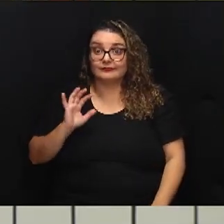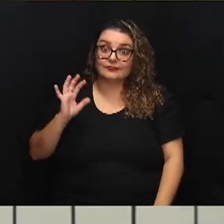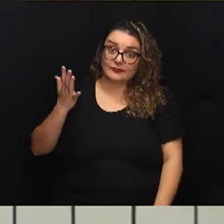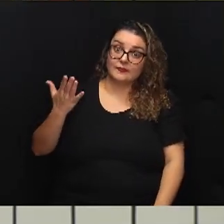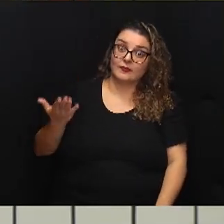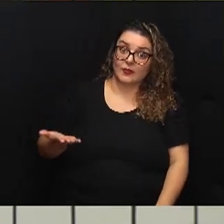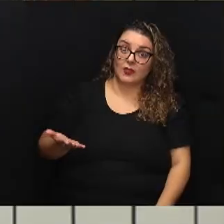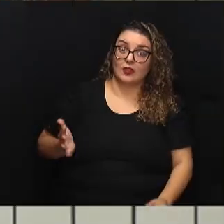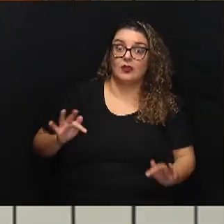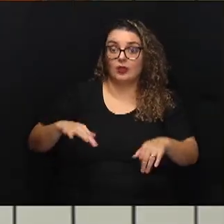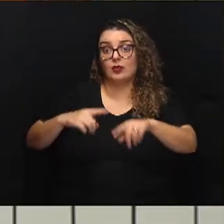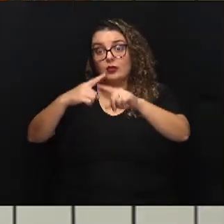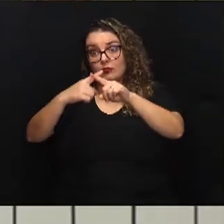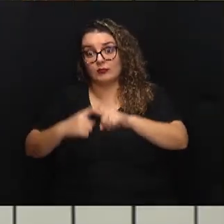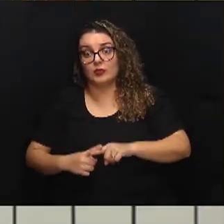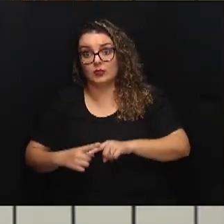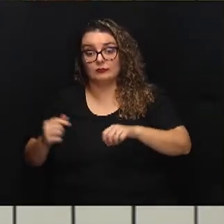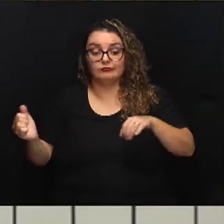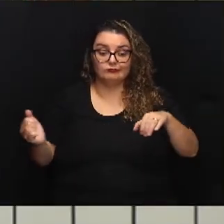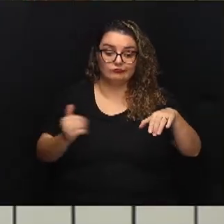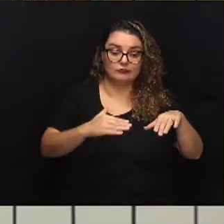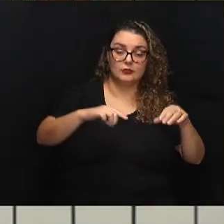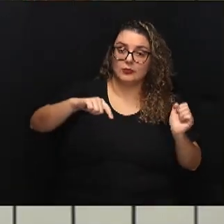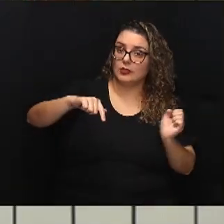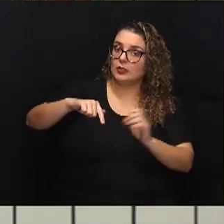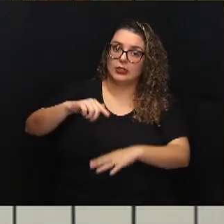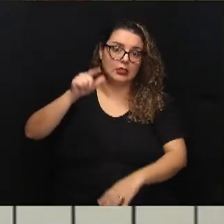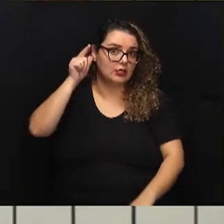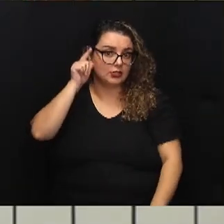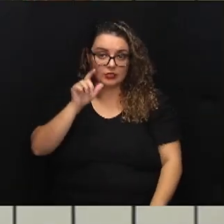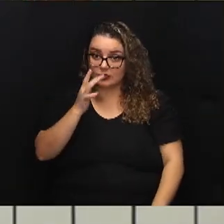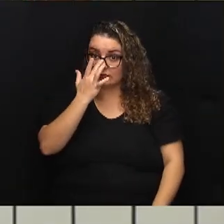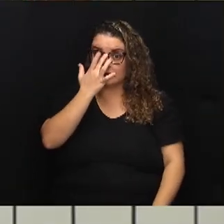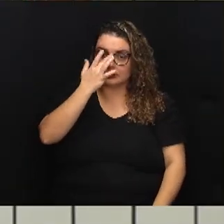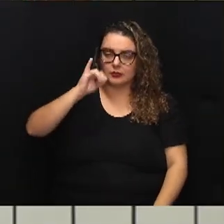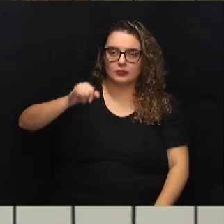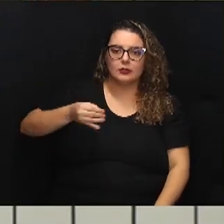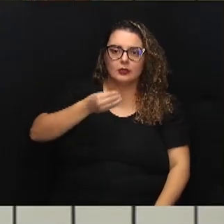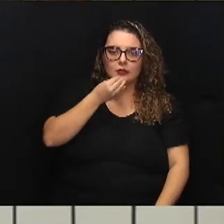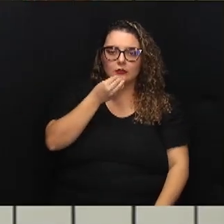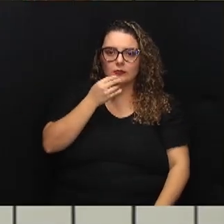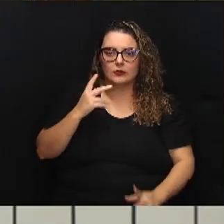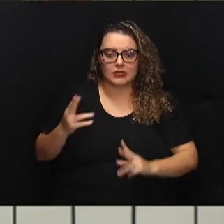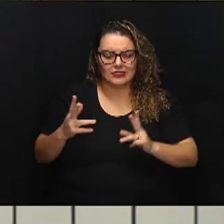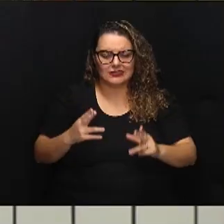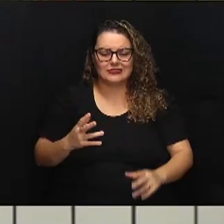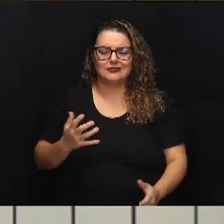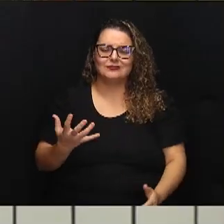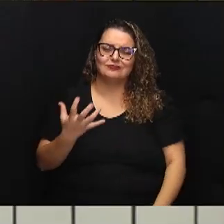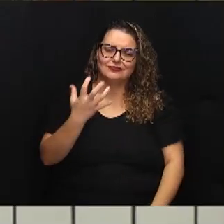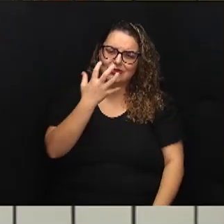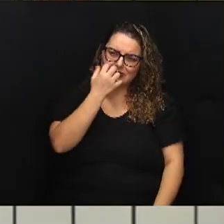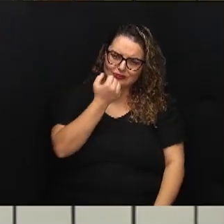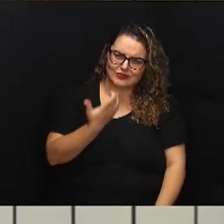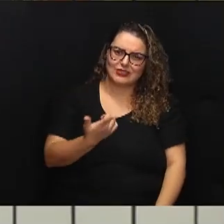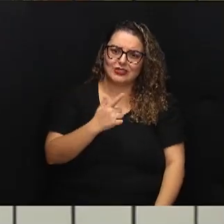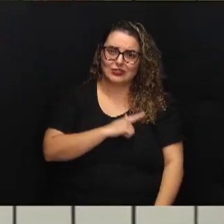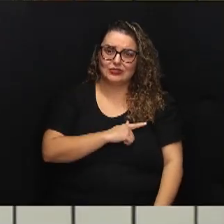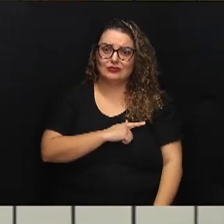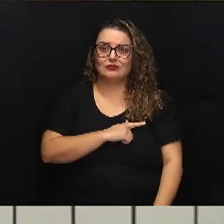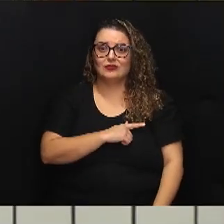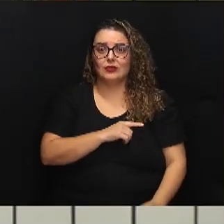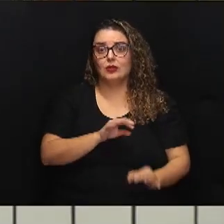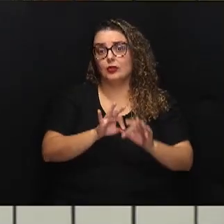surgiram, né, no fim da partida e os atacantes não conseguiram aproveitar. Empate decepcionante, o Guarani segue fora